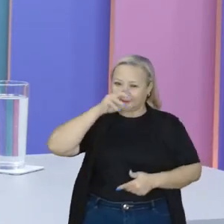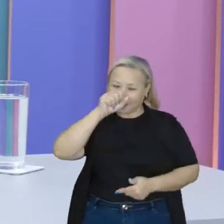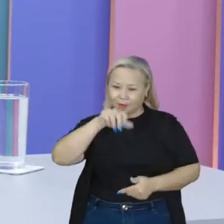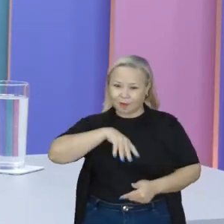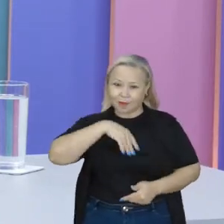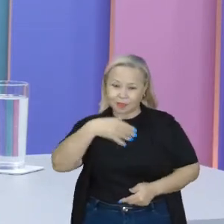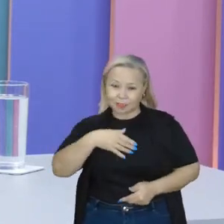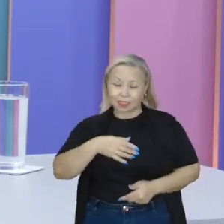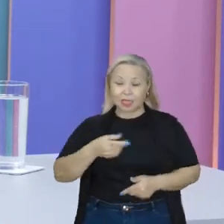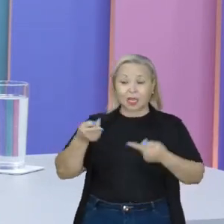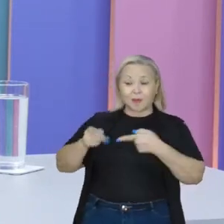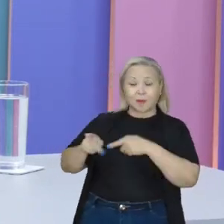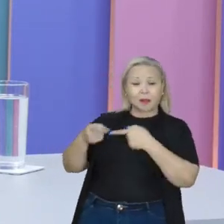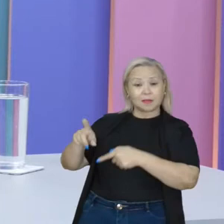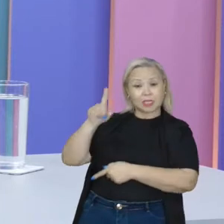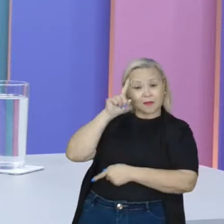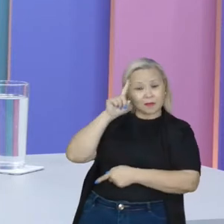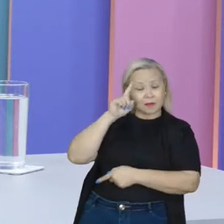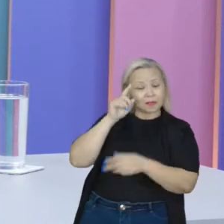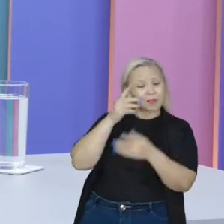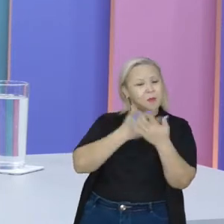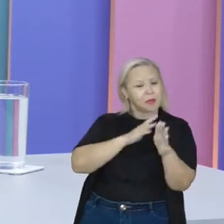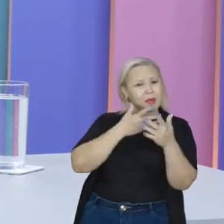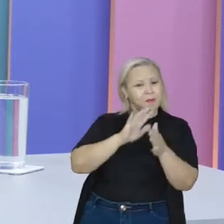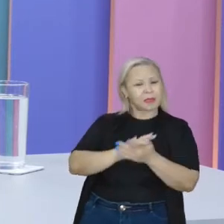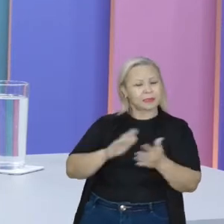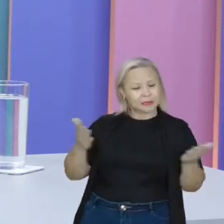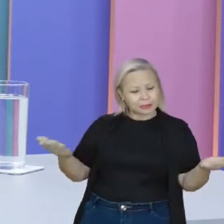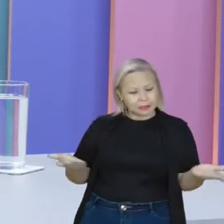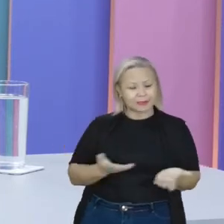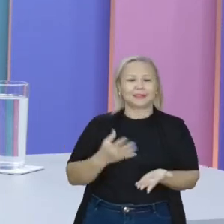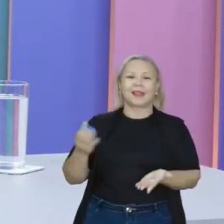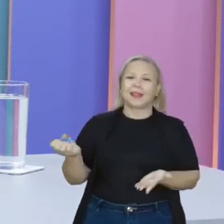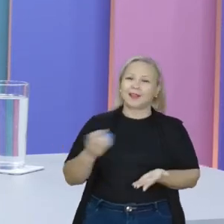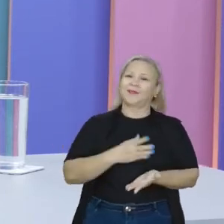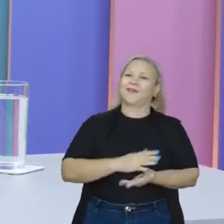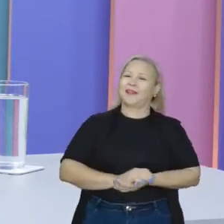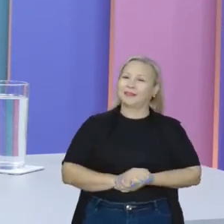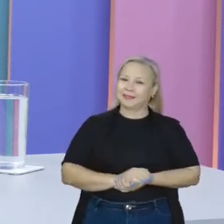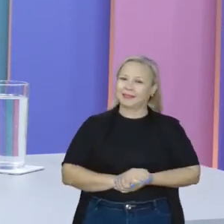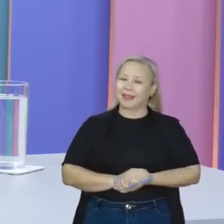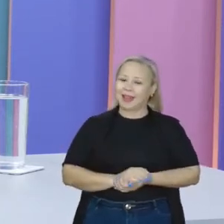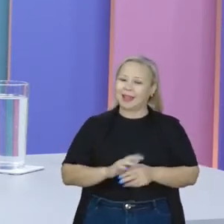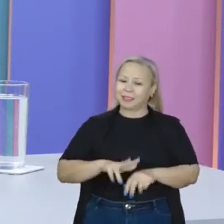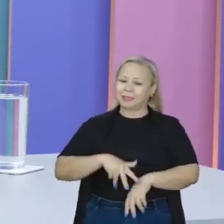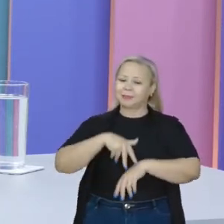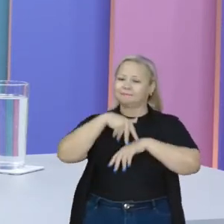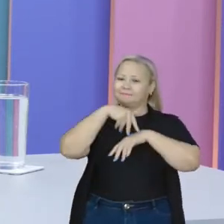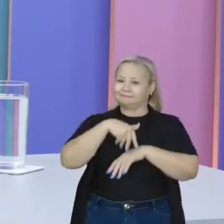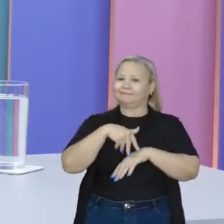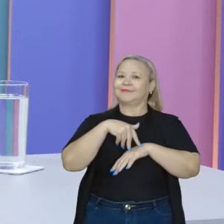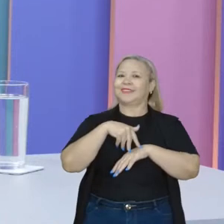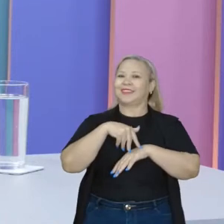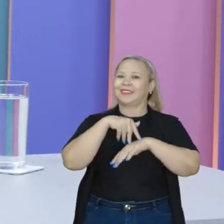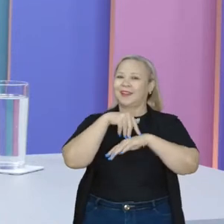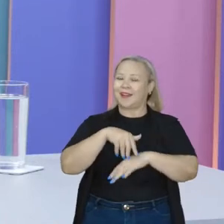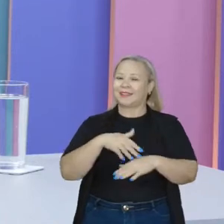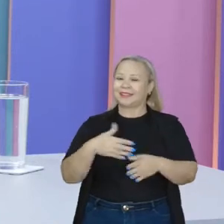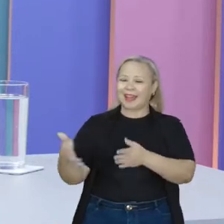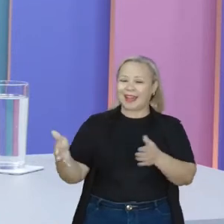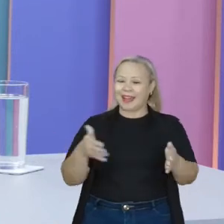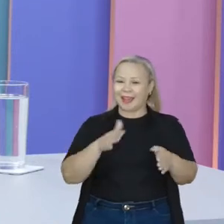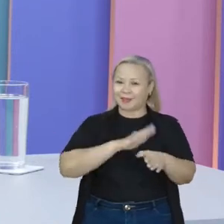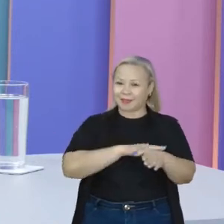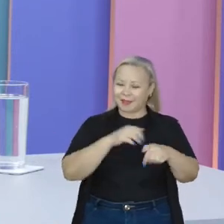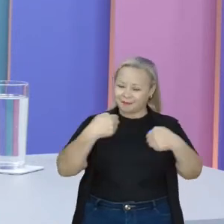pelo desafio cotidiano de se atualizar, né, de se colocar no tempo